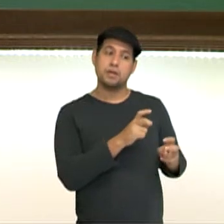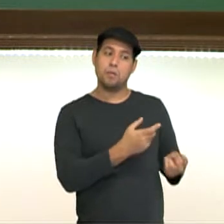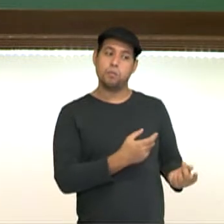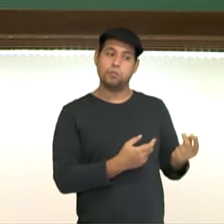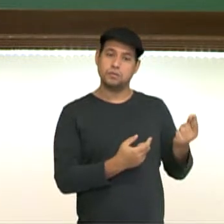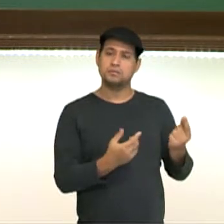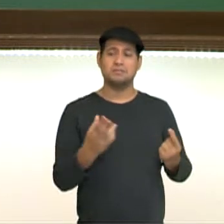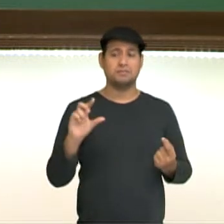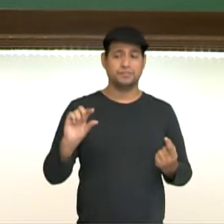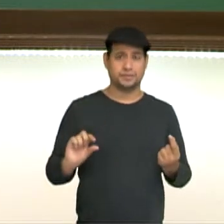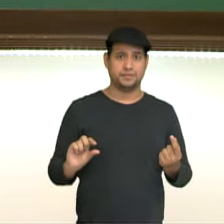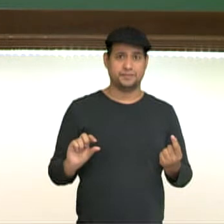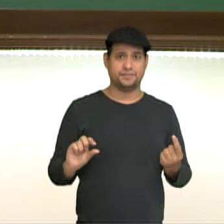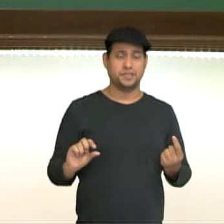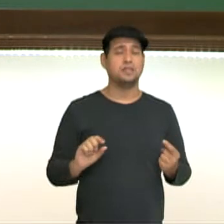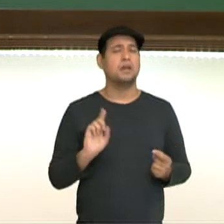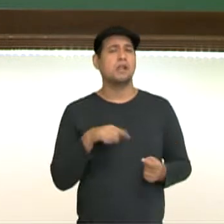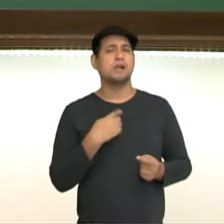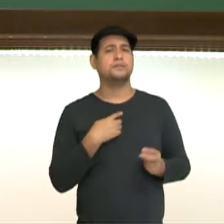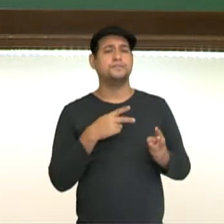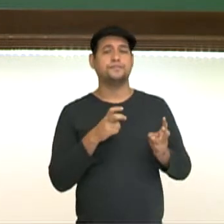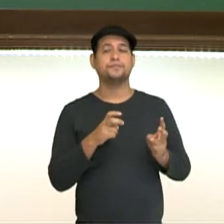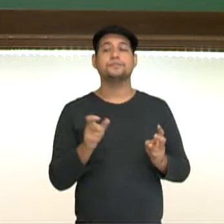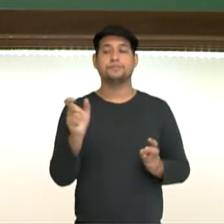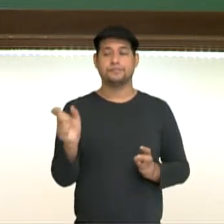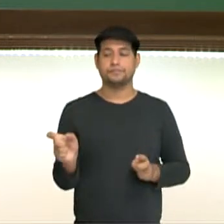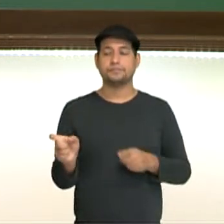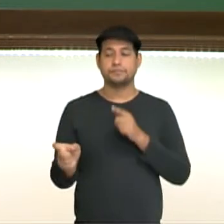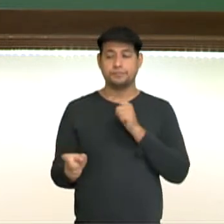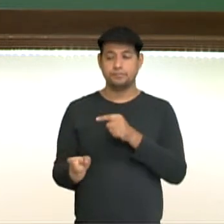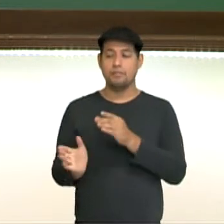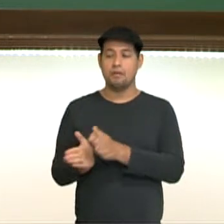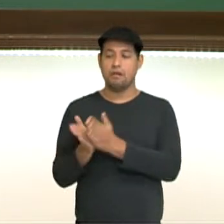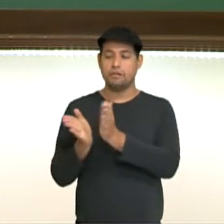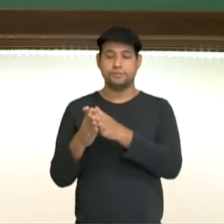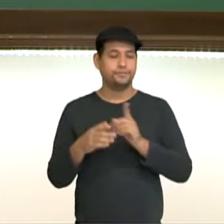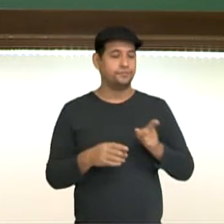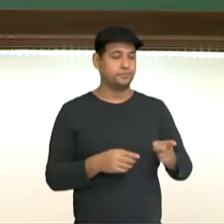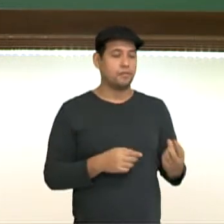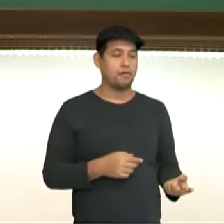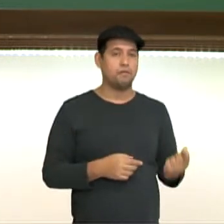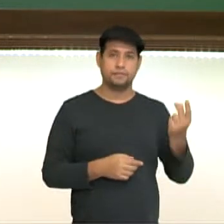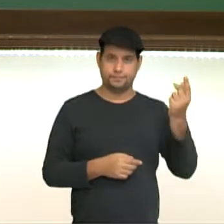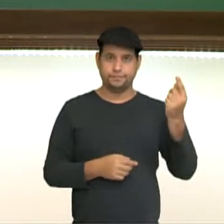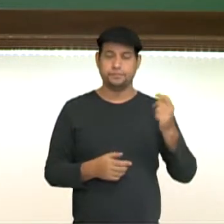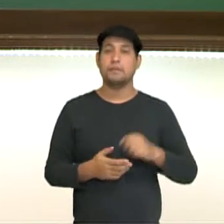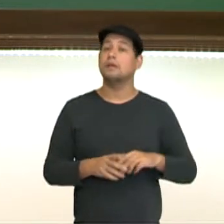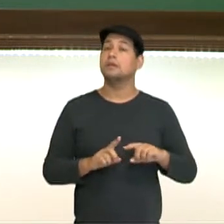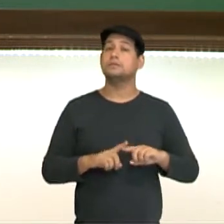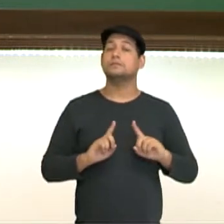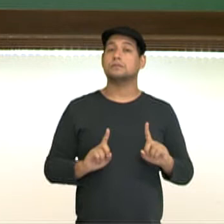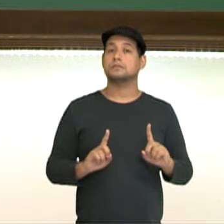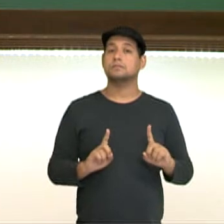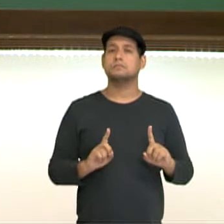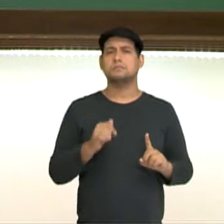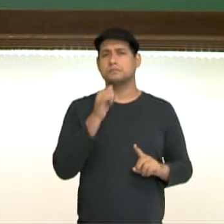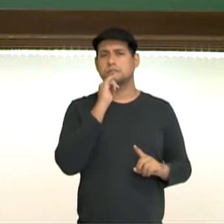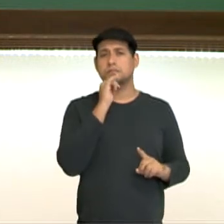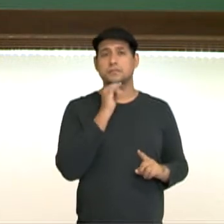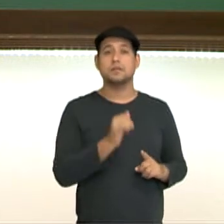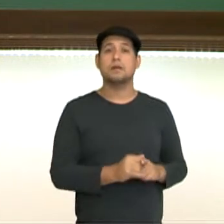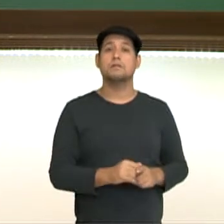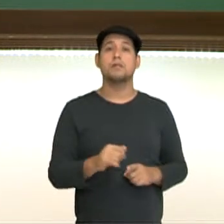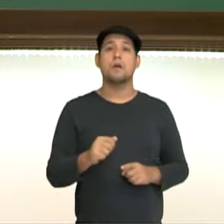tem menos. E aí, automaticamente, a gente classifica ou dá esse adjetivo de pobreza. Mas, para o Banco